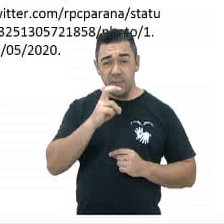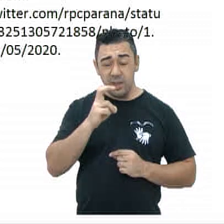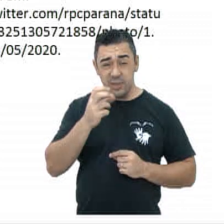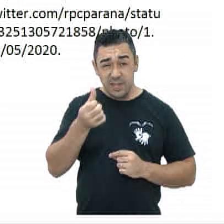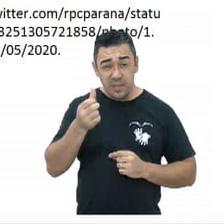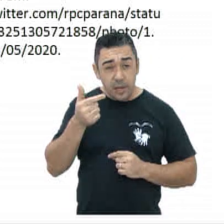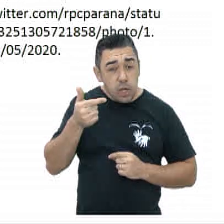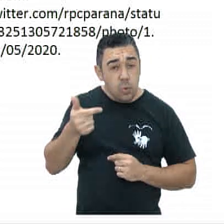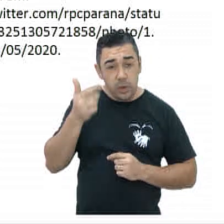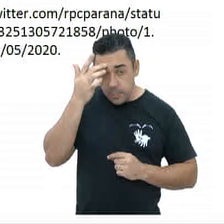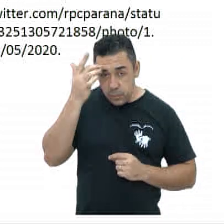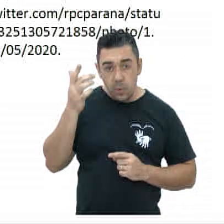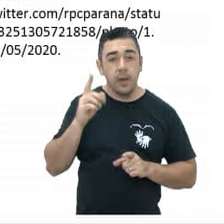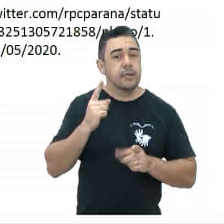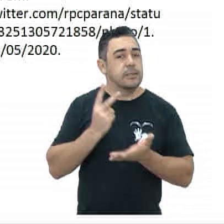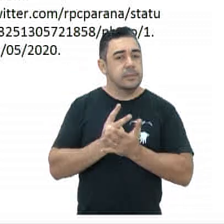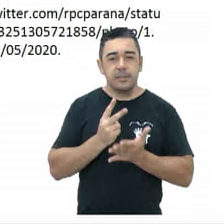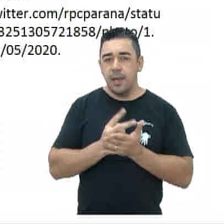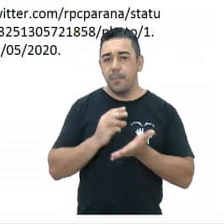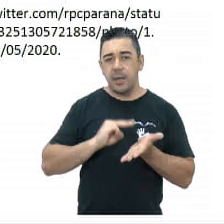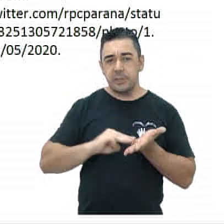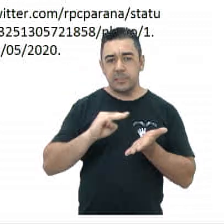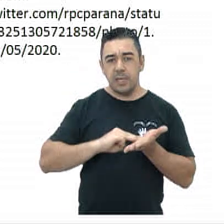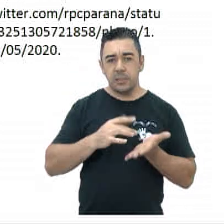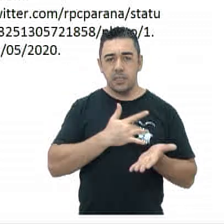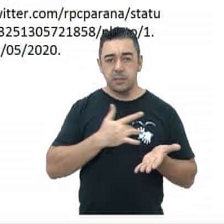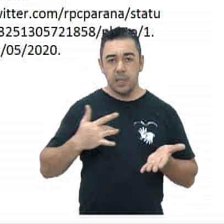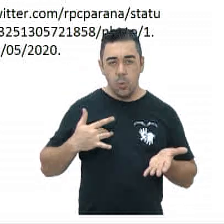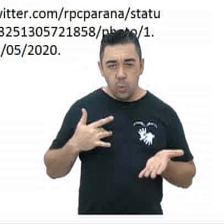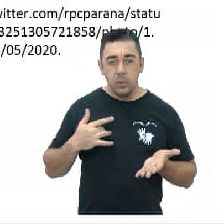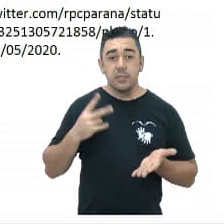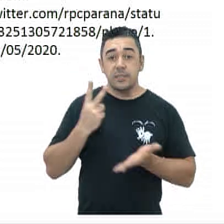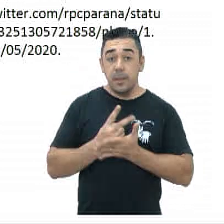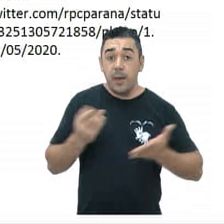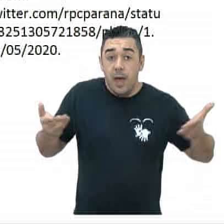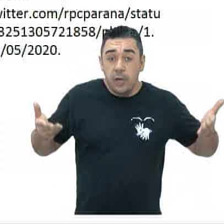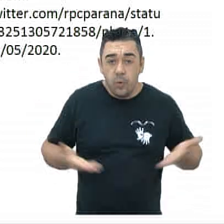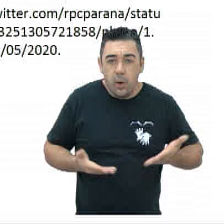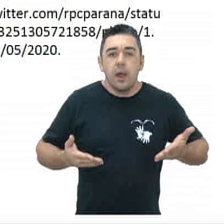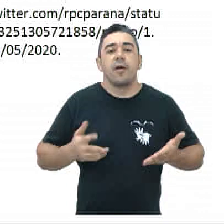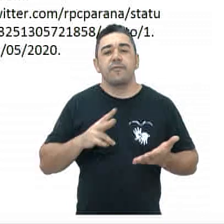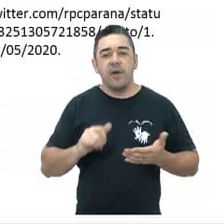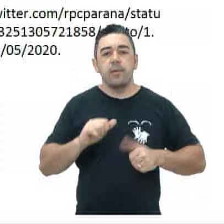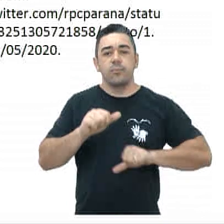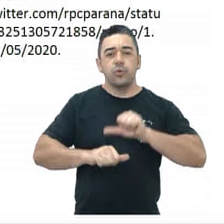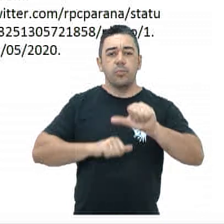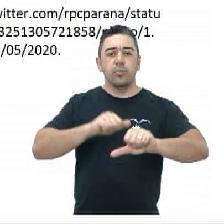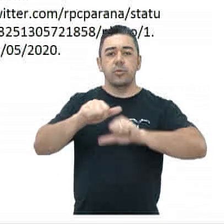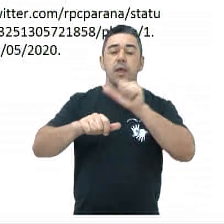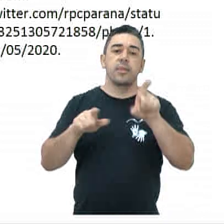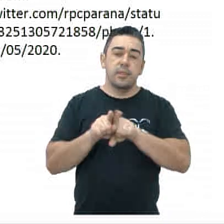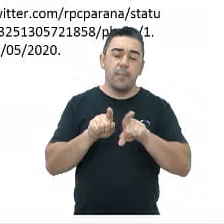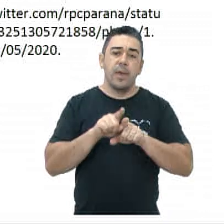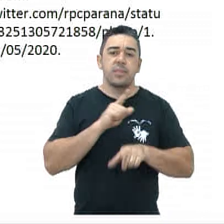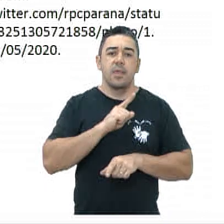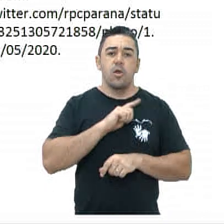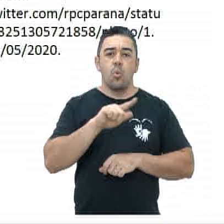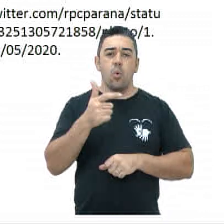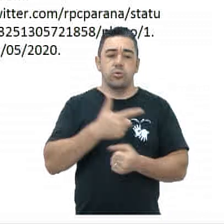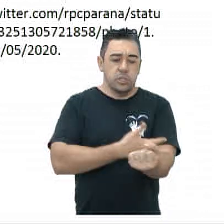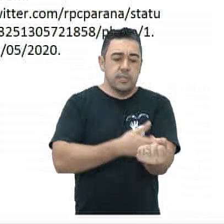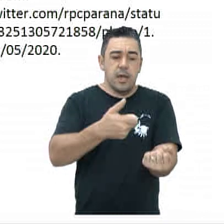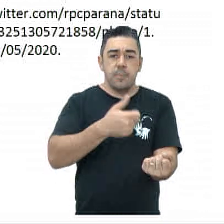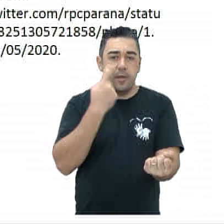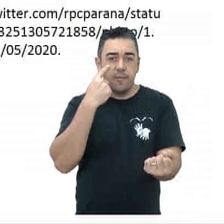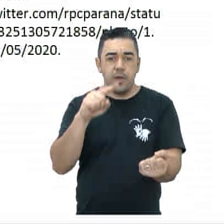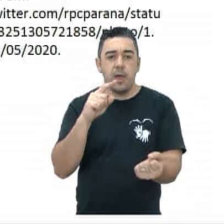1.562, mas sempre a Secretaria de Saúde sempre diz, ó, esses dados são agora, mas a gente tem vários exames em espera, então o número pode ser